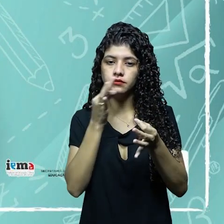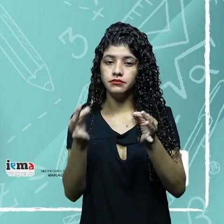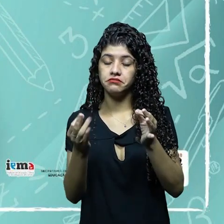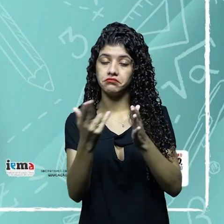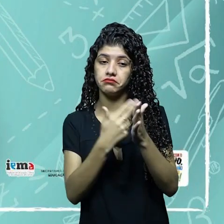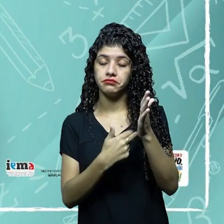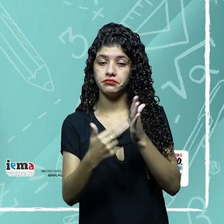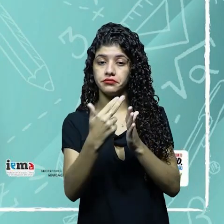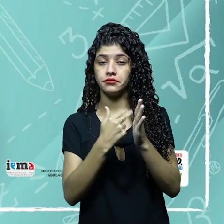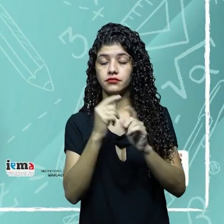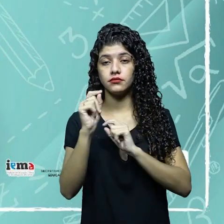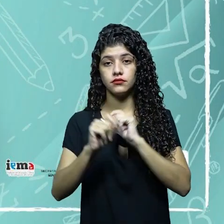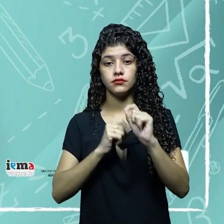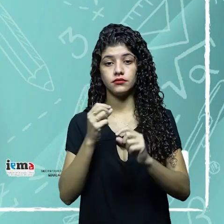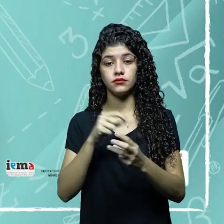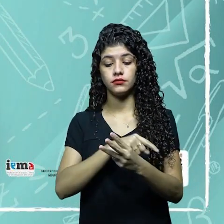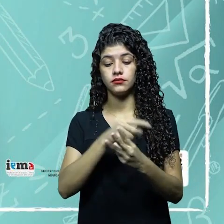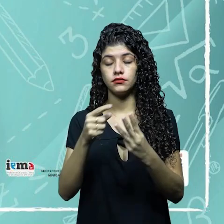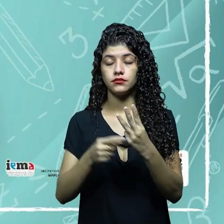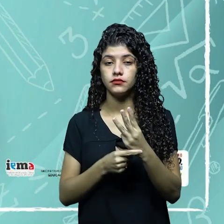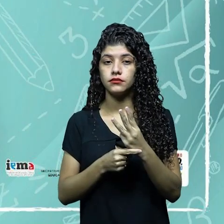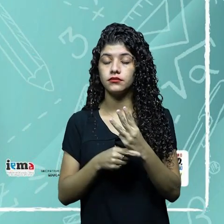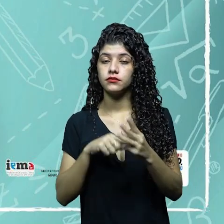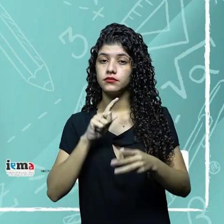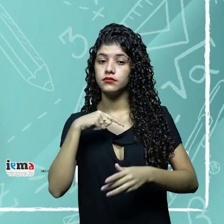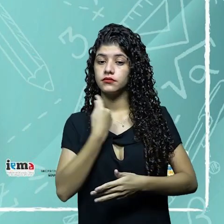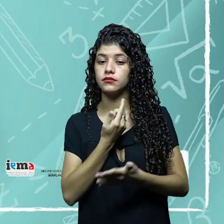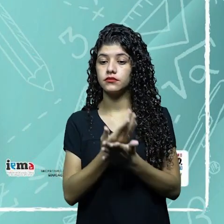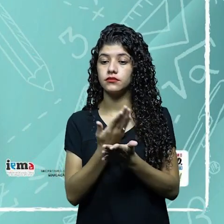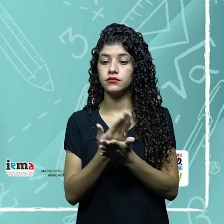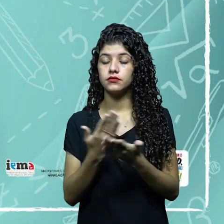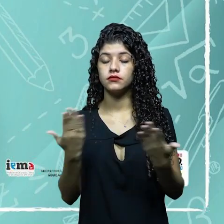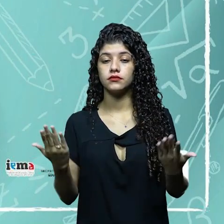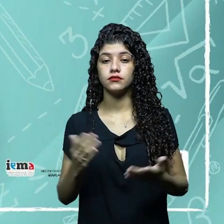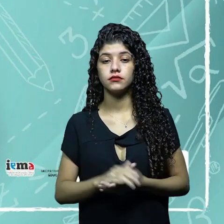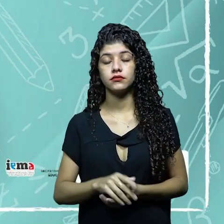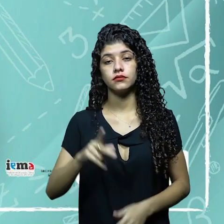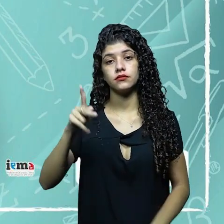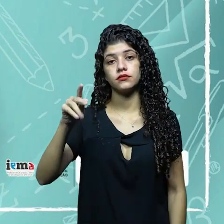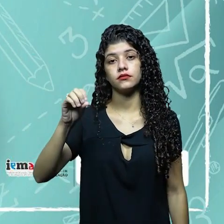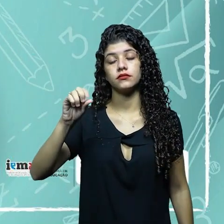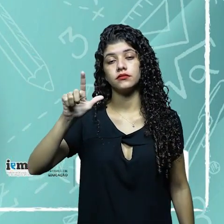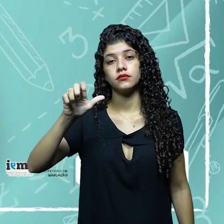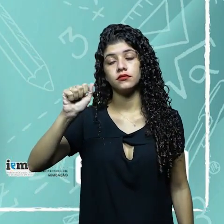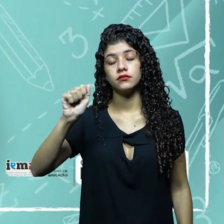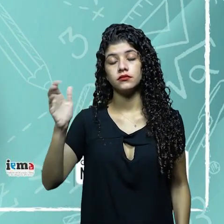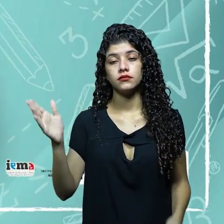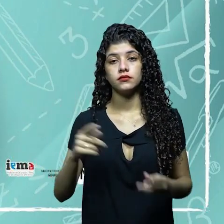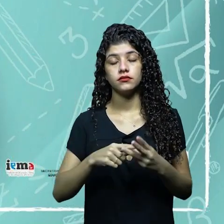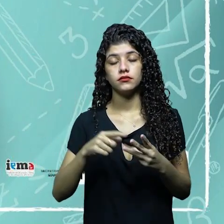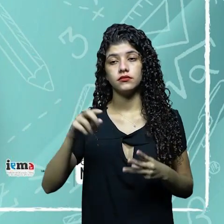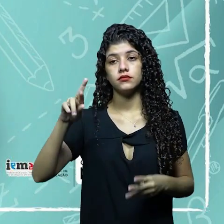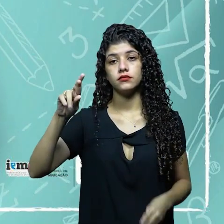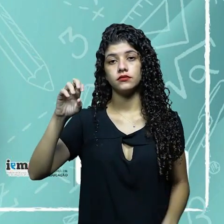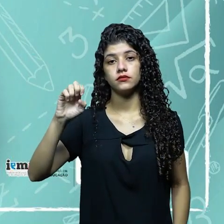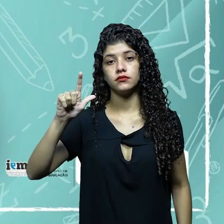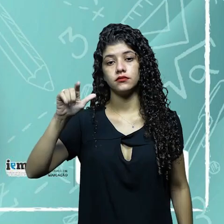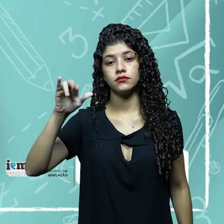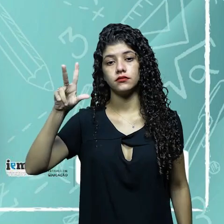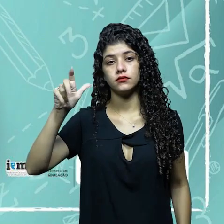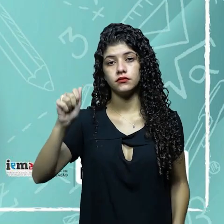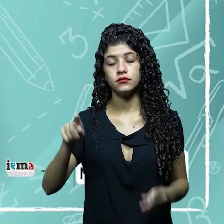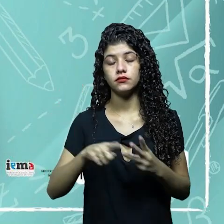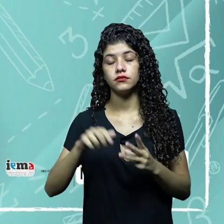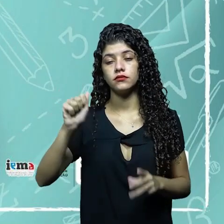coordenadas que nós trabalhamos aqui, que é a polar, a relativa e a absoluta, ok? Então eu espero que